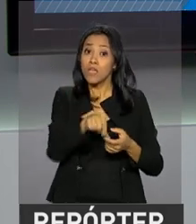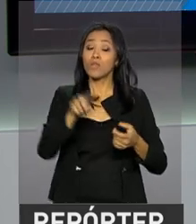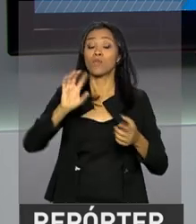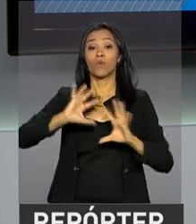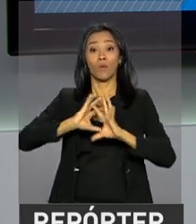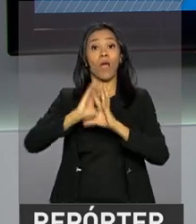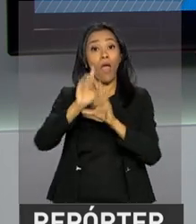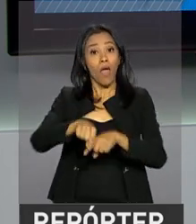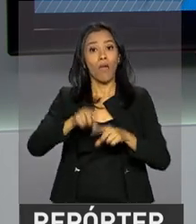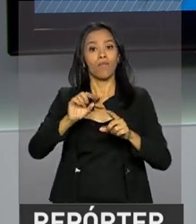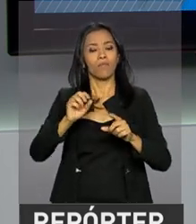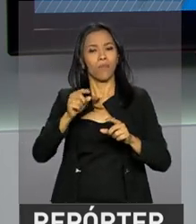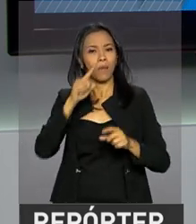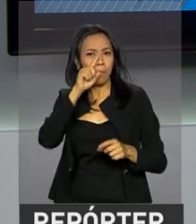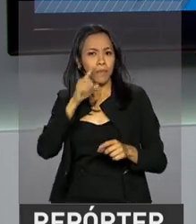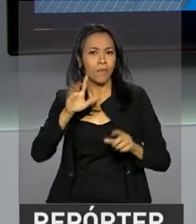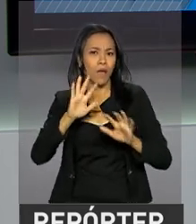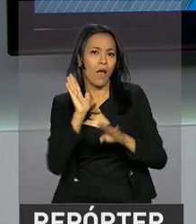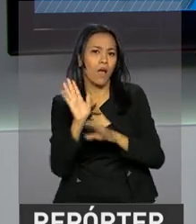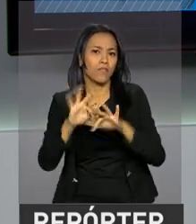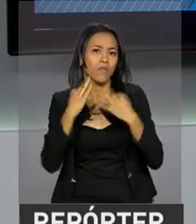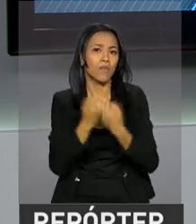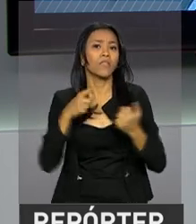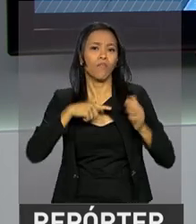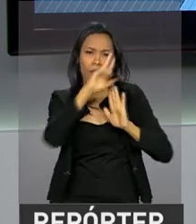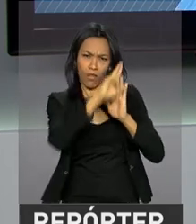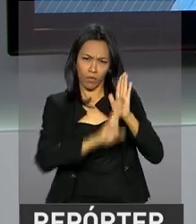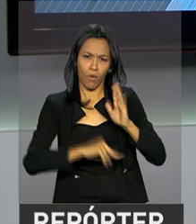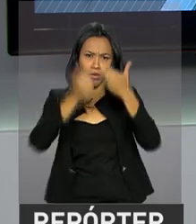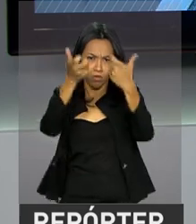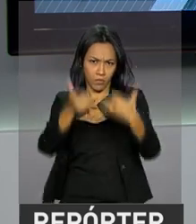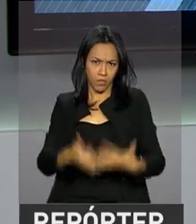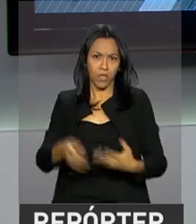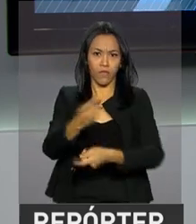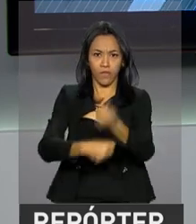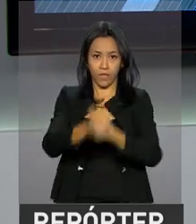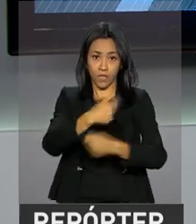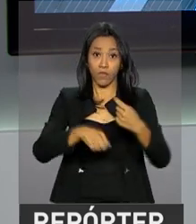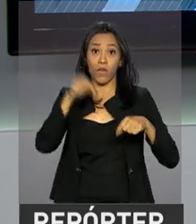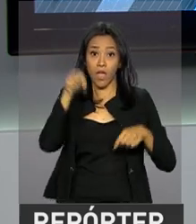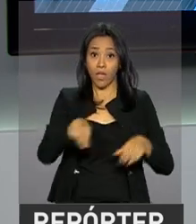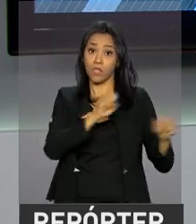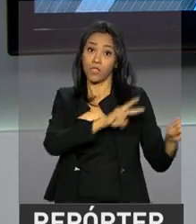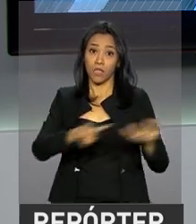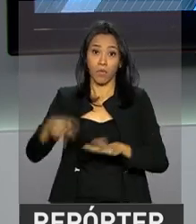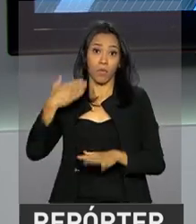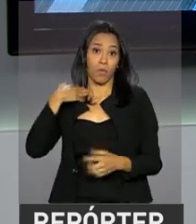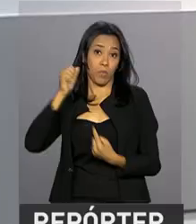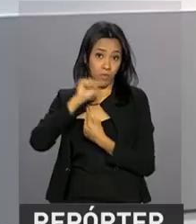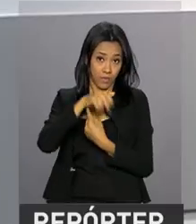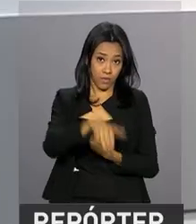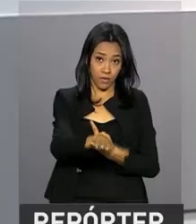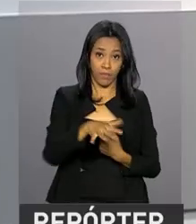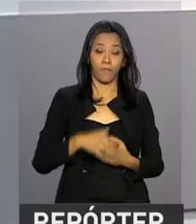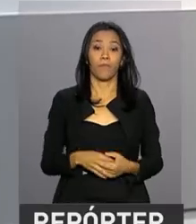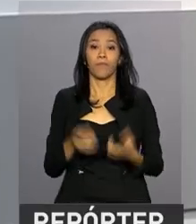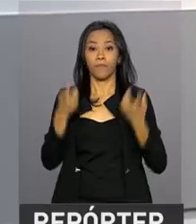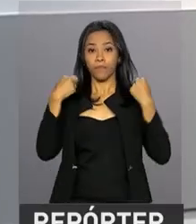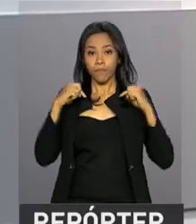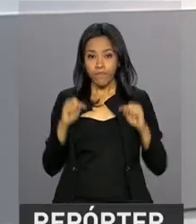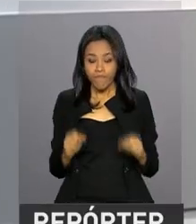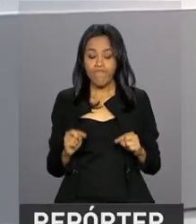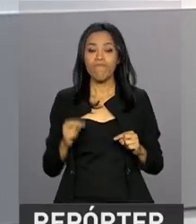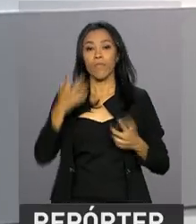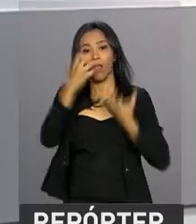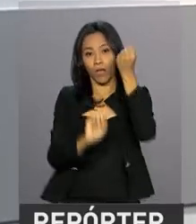risco de crédito às famílias segundo o relatório de estabilidade financeira divulgado esta semana pelo banco central a